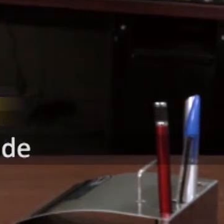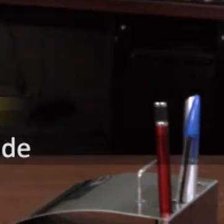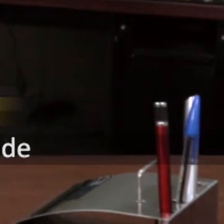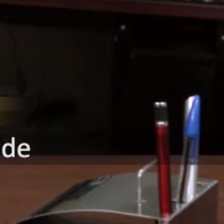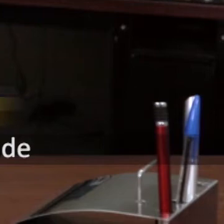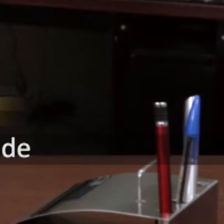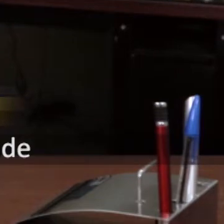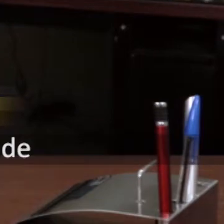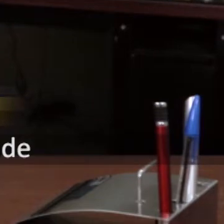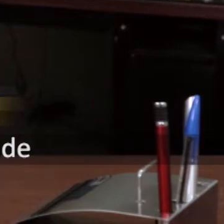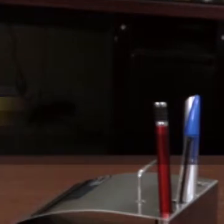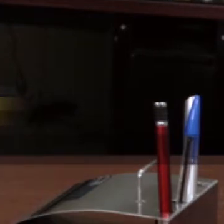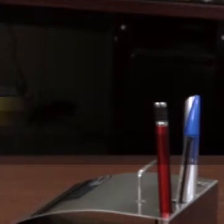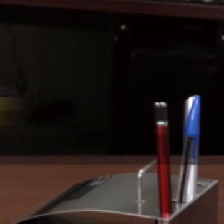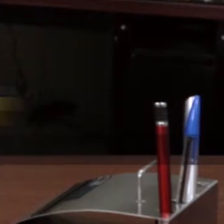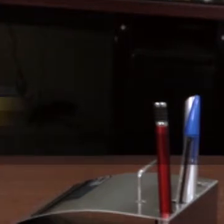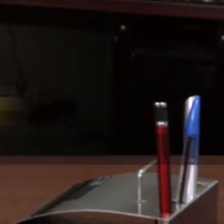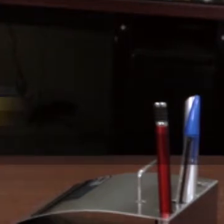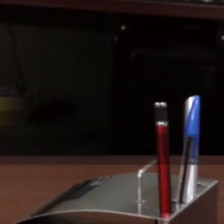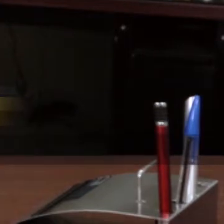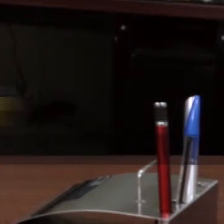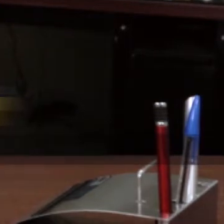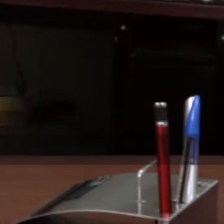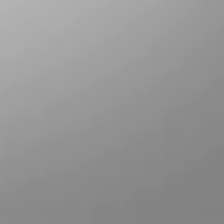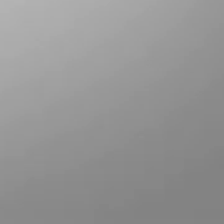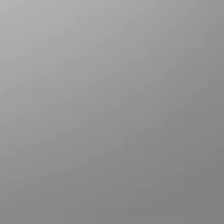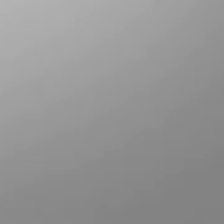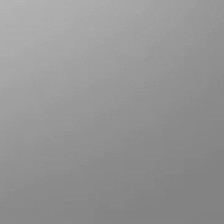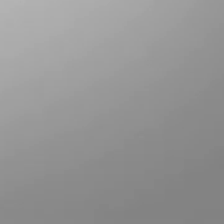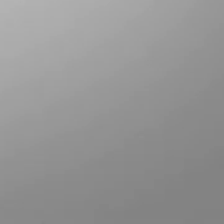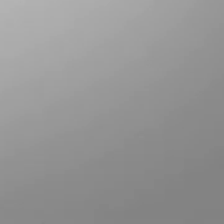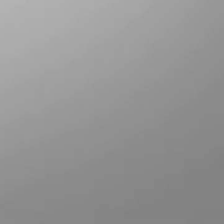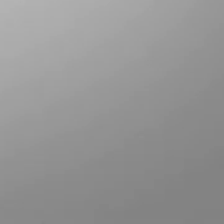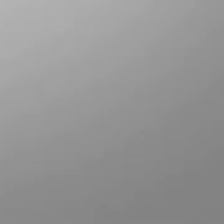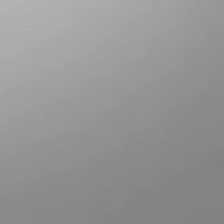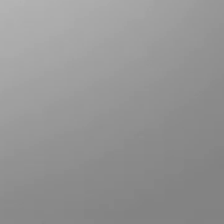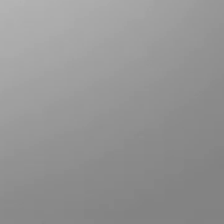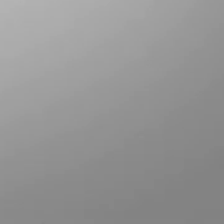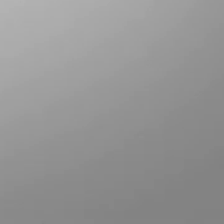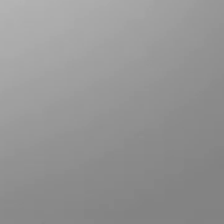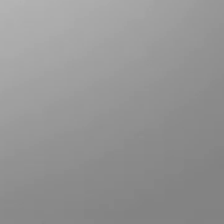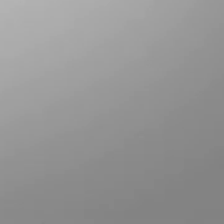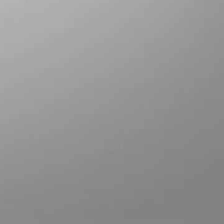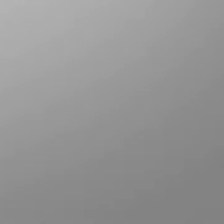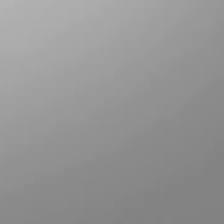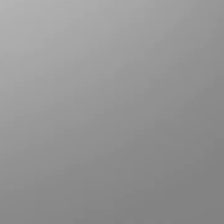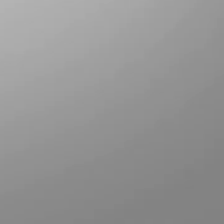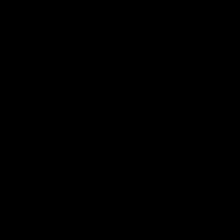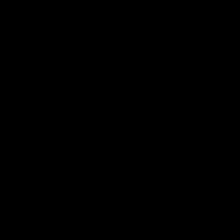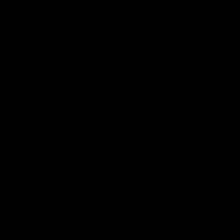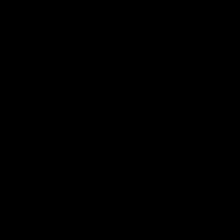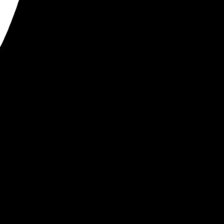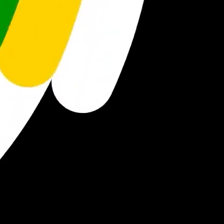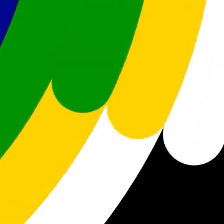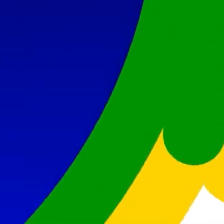cartório eleitoral de sua cidade e fique em dia com seus direitos. Tribunal Regional Eleitoral de Mato Grosso do Sul.